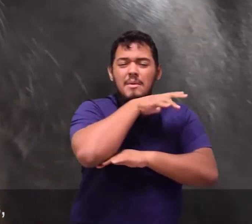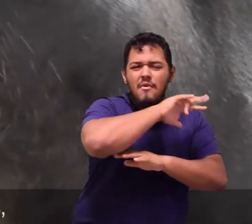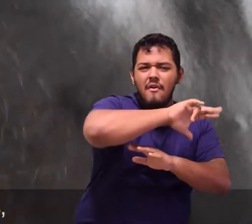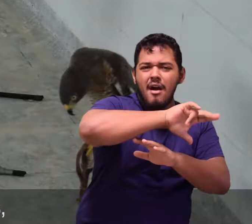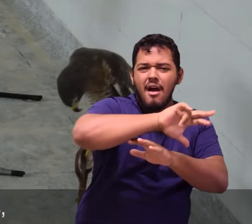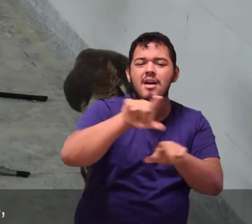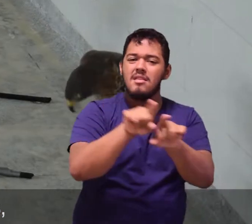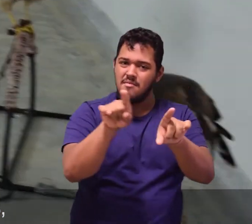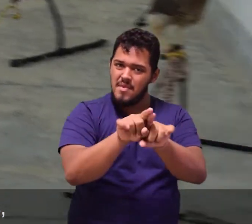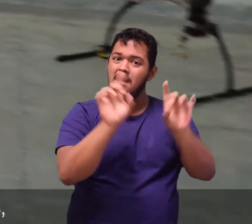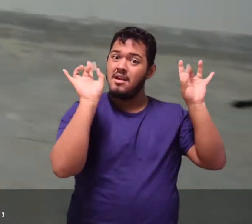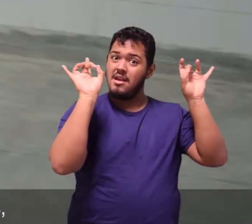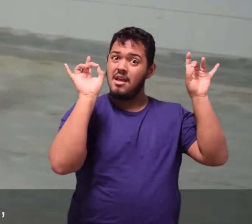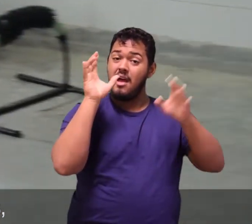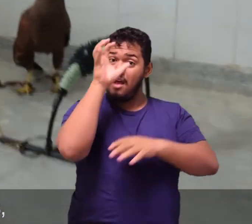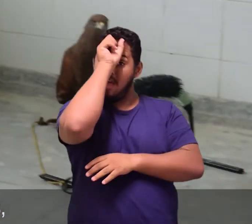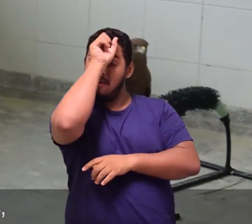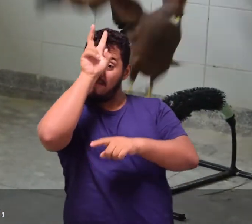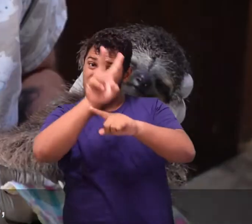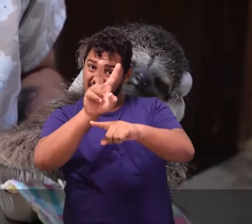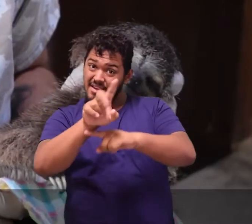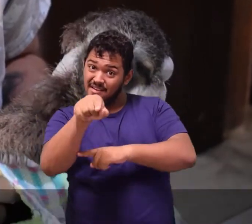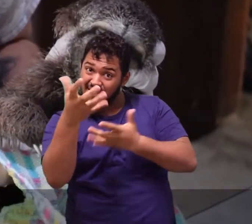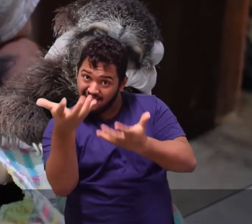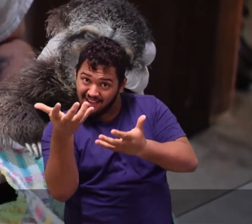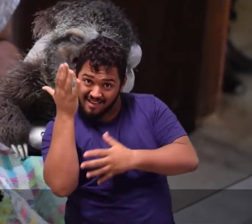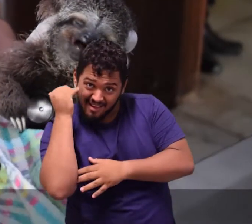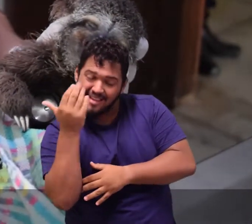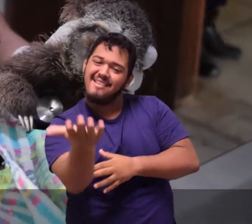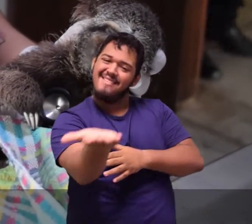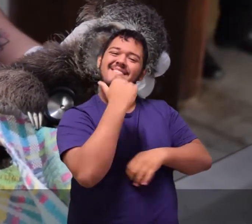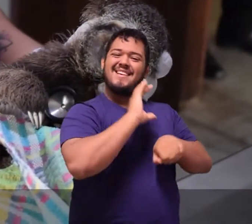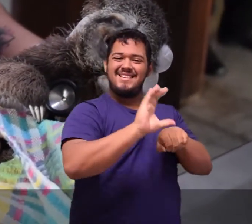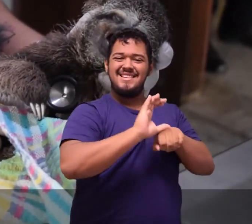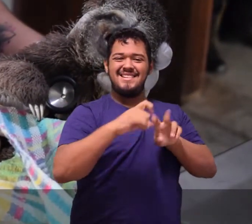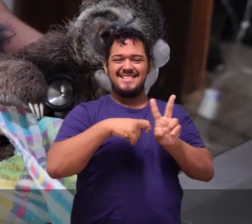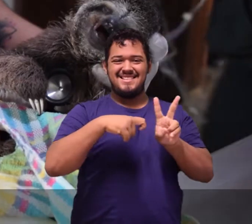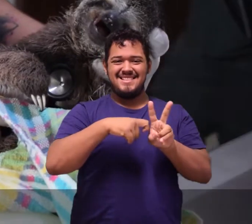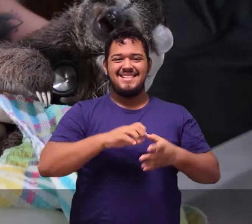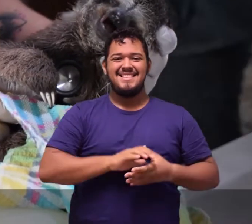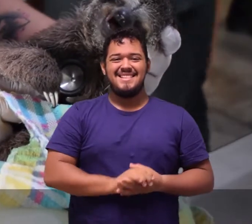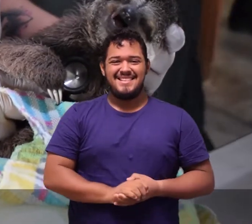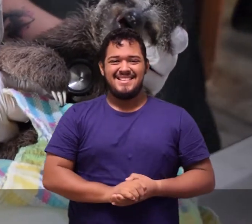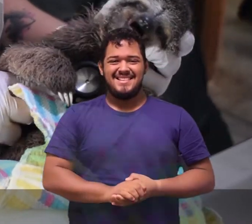Aprenda a cuidar desses pacientes mais que especiais no curso de Medicina Veterinária da UFPA.